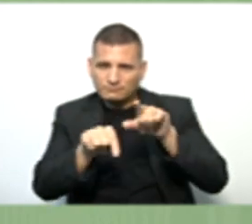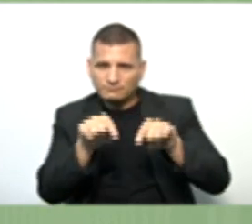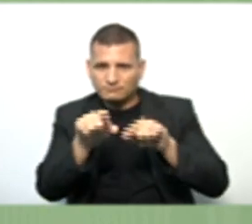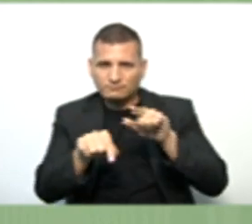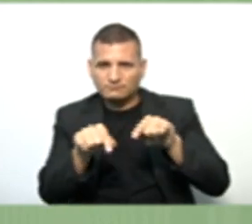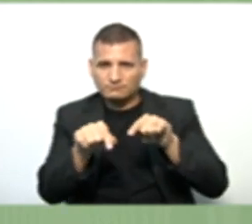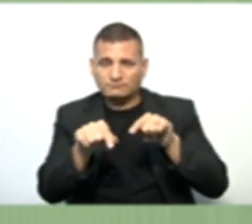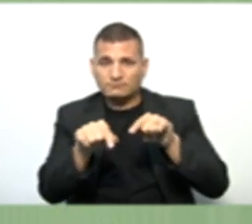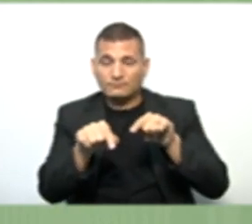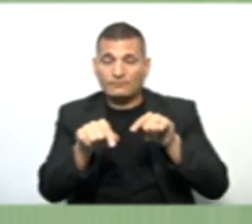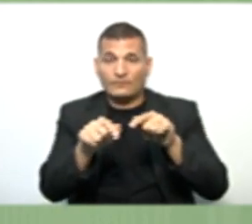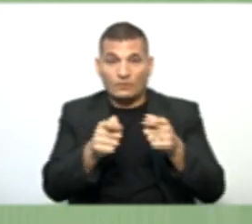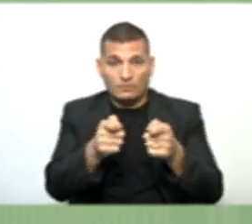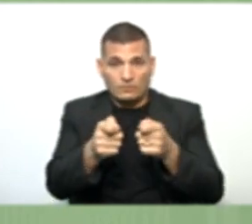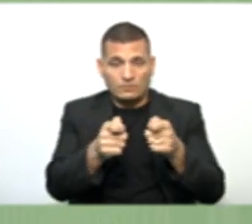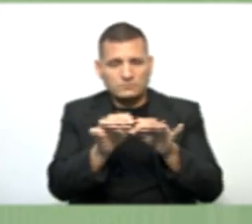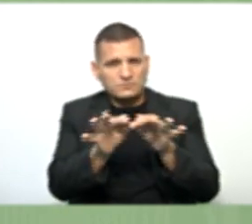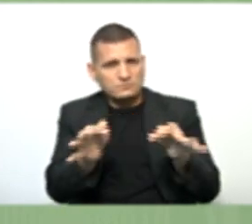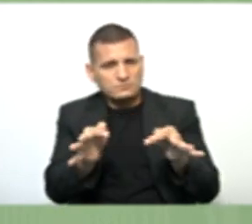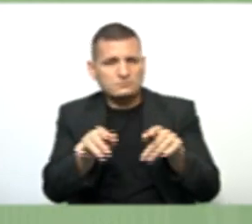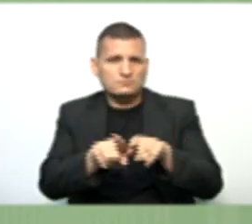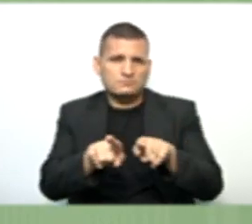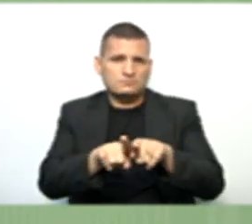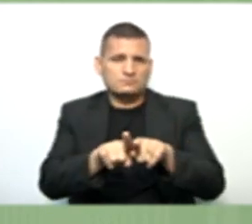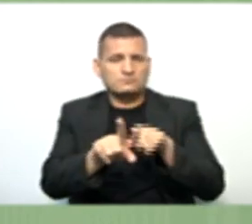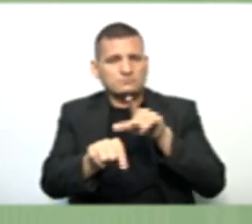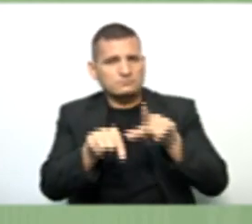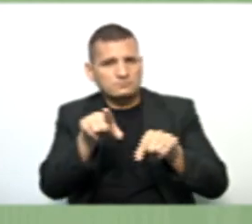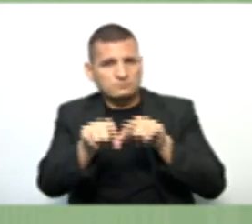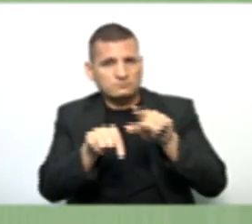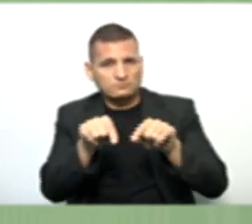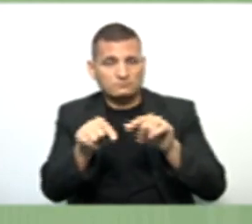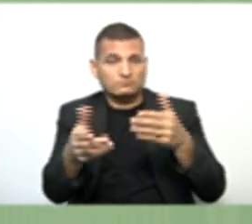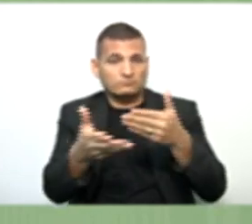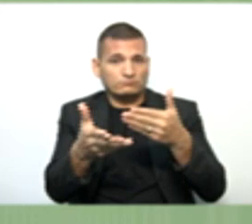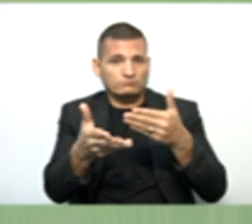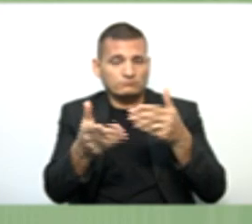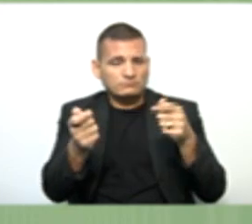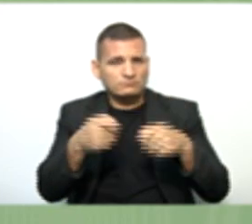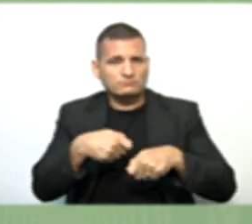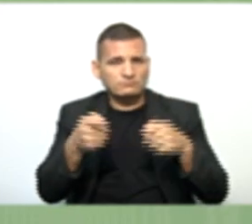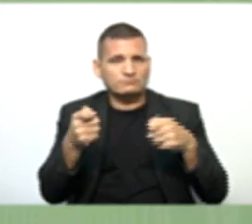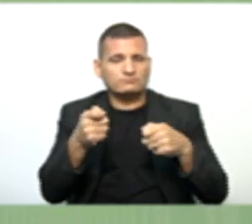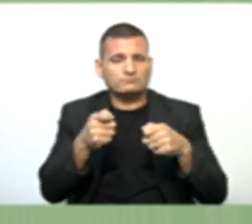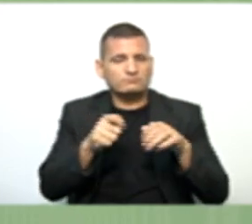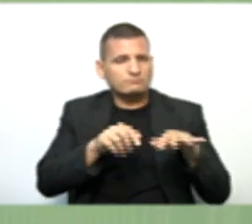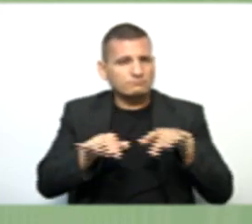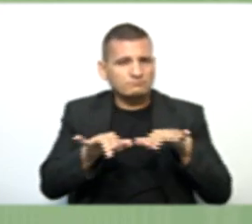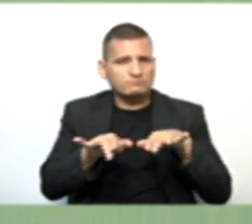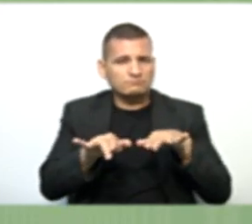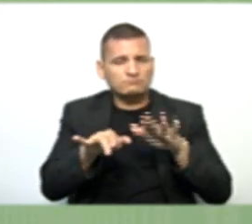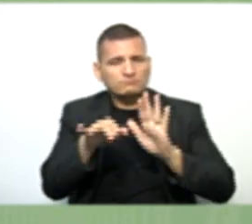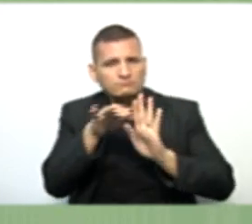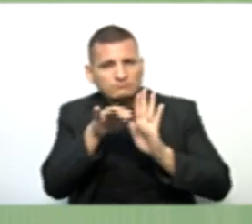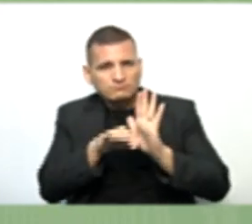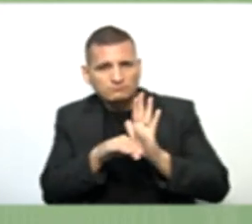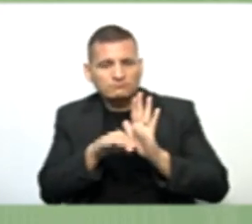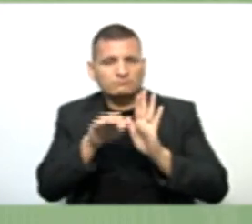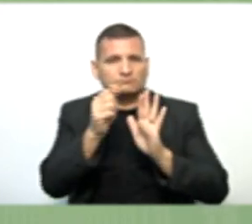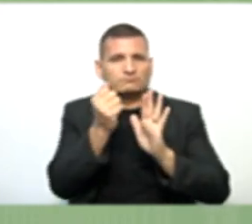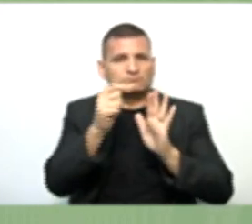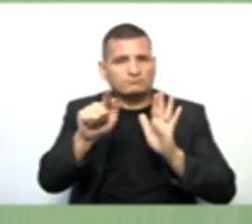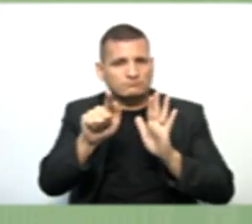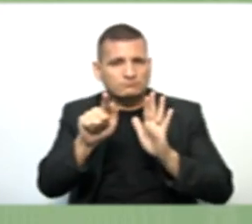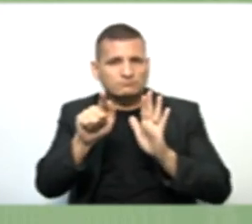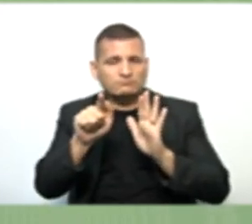repetição. Quer dizer, nós queremos, a partir da aula de hoje, ser capaz de desenvolver pequenos programas, pequenos algoritmos